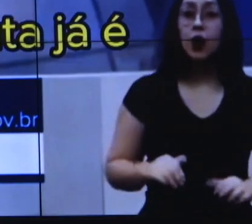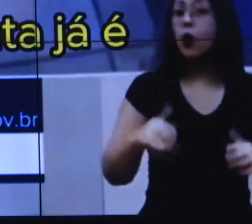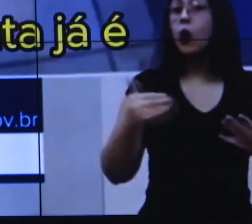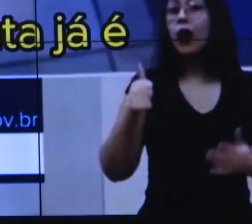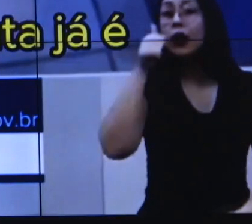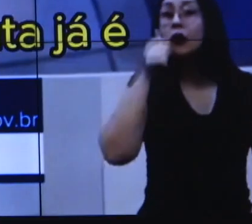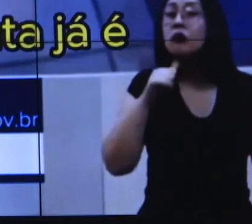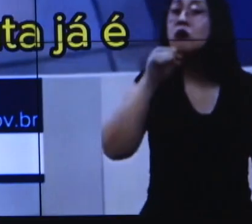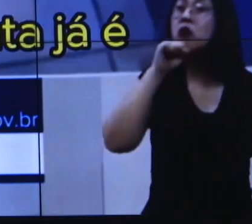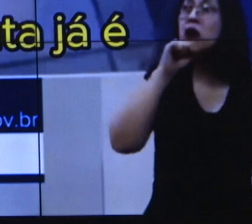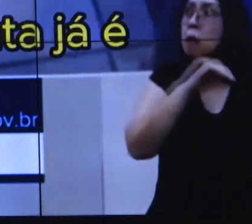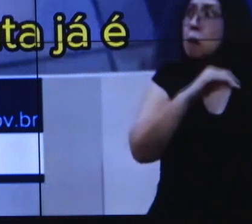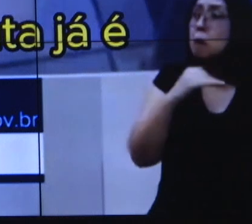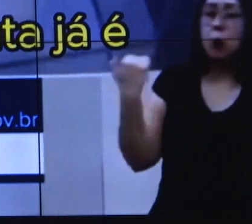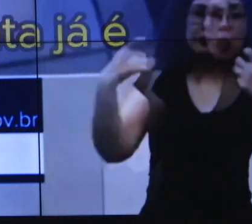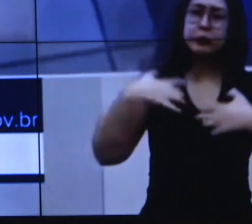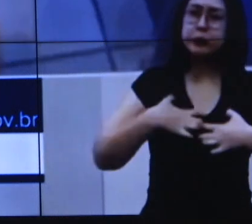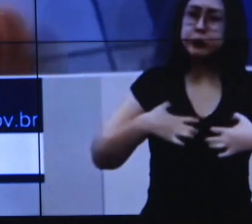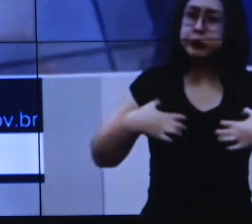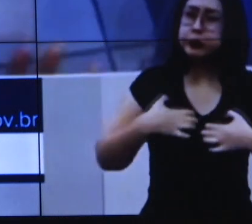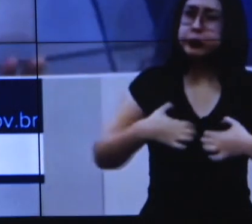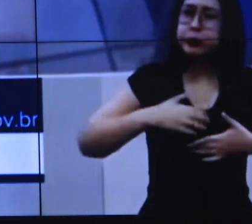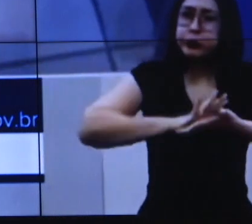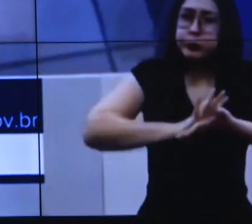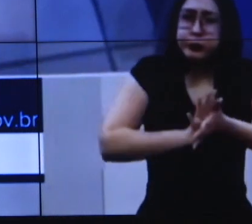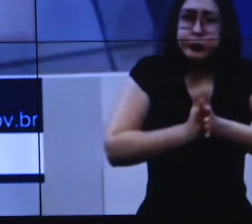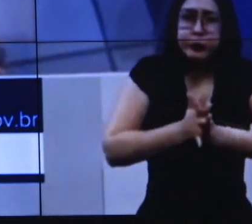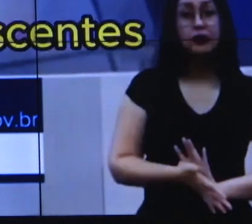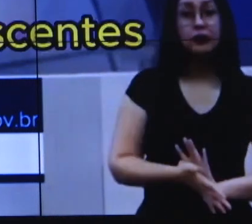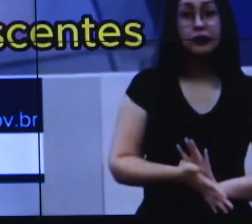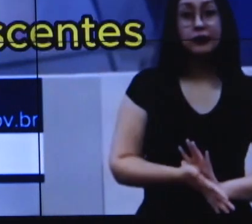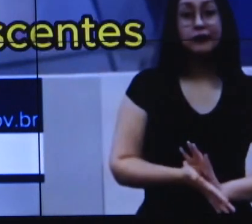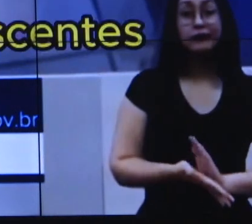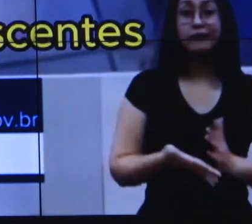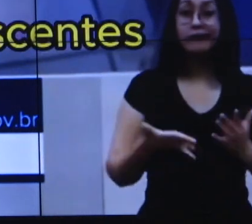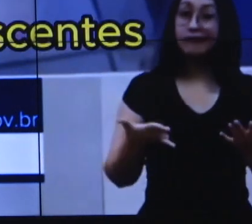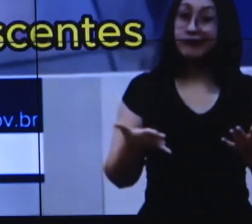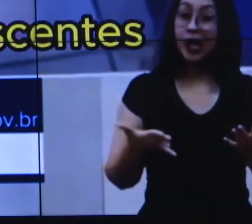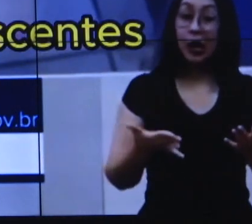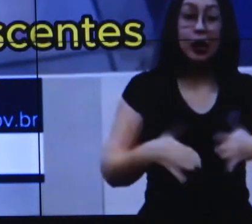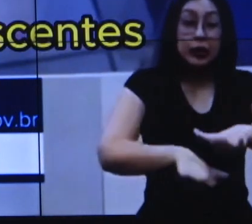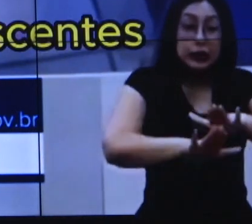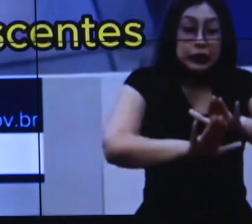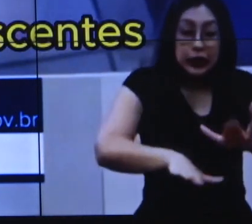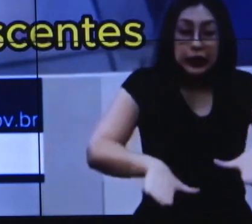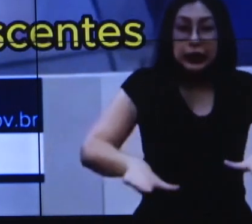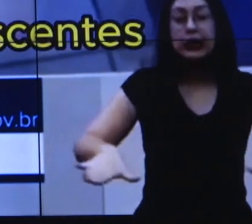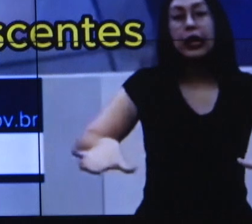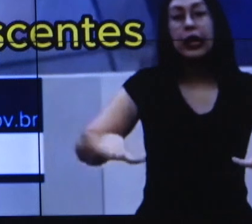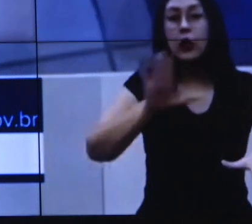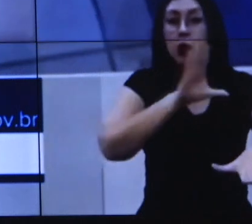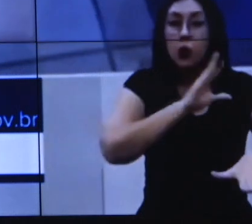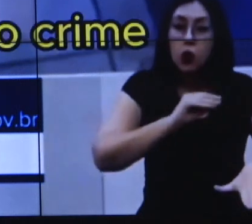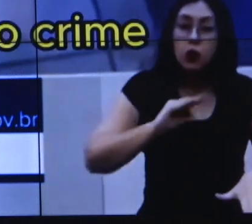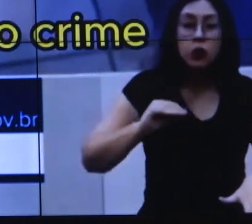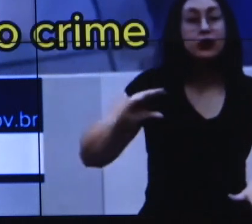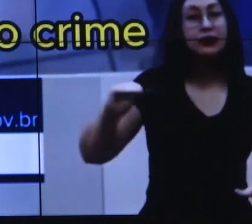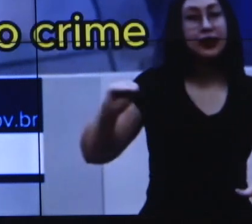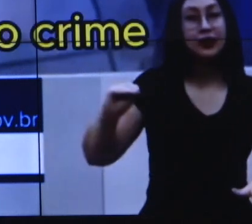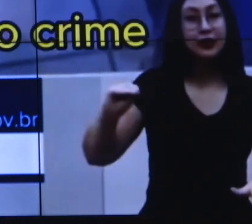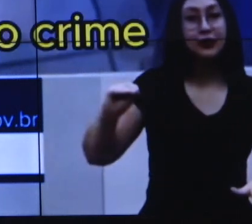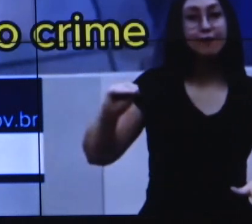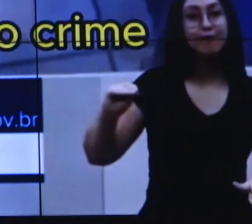forma violenta já é devastador. E muitas dessas crianças e adolescentes